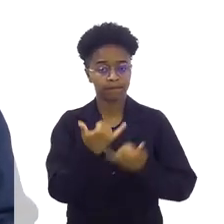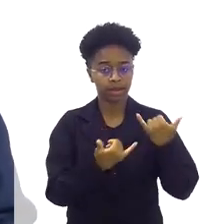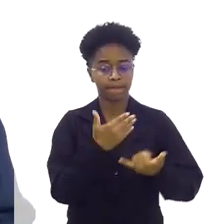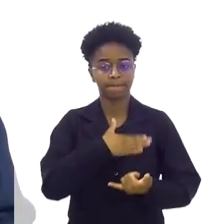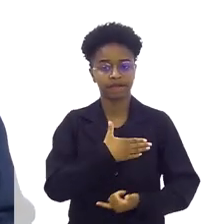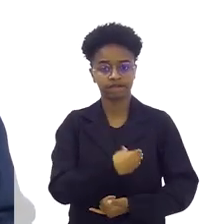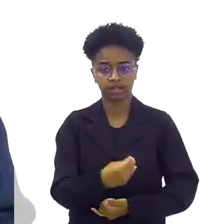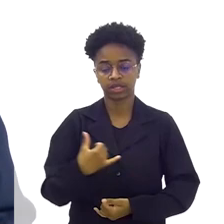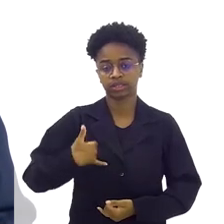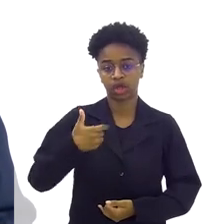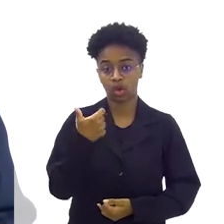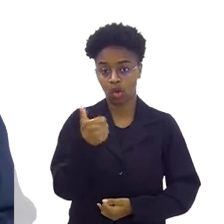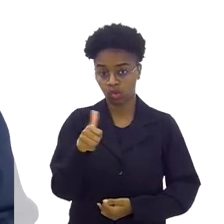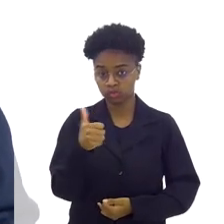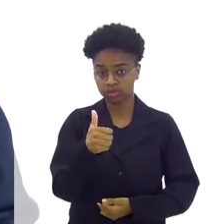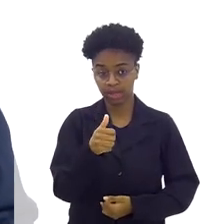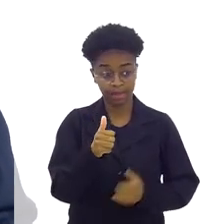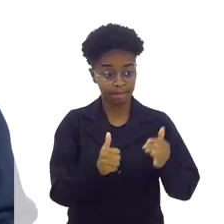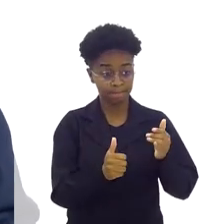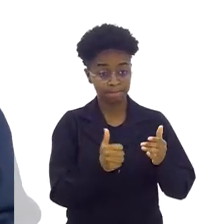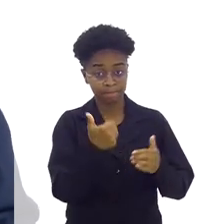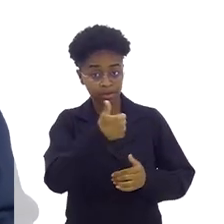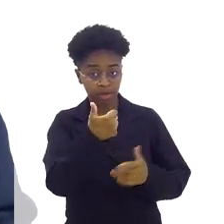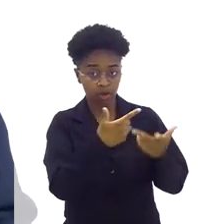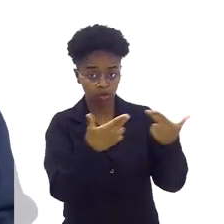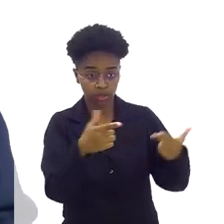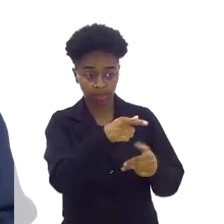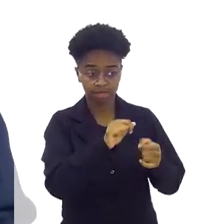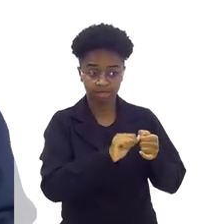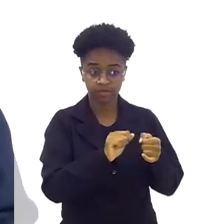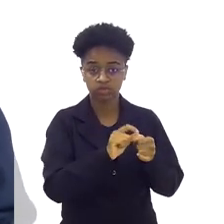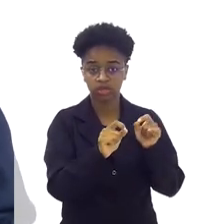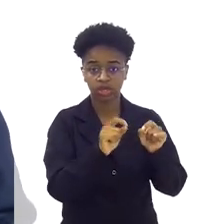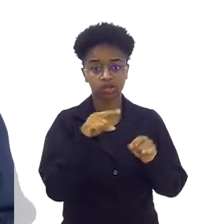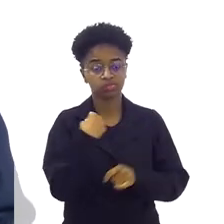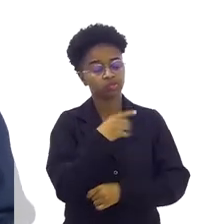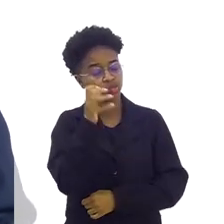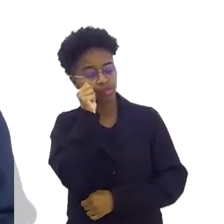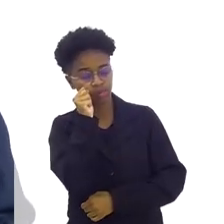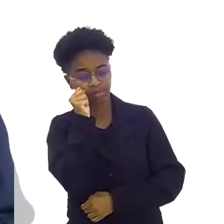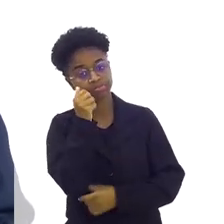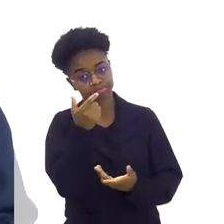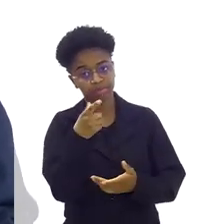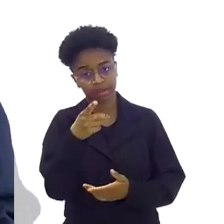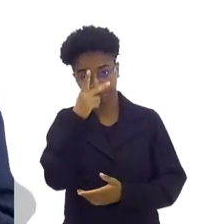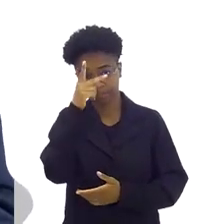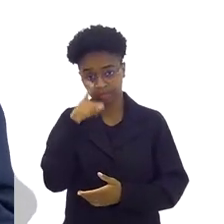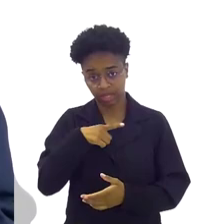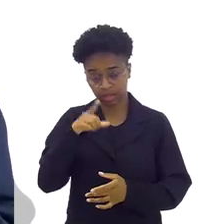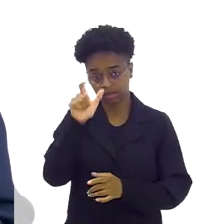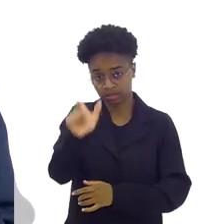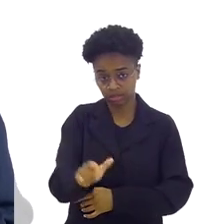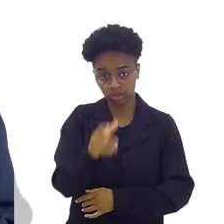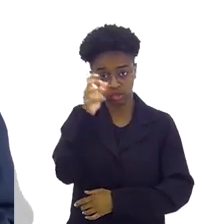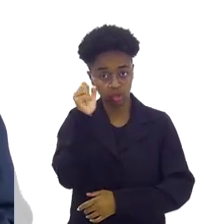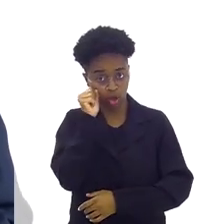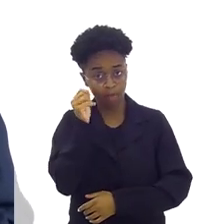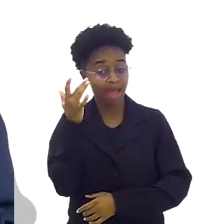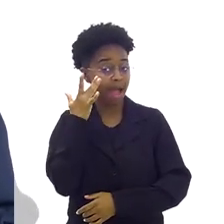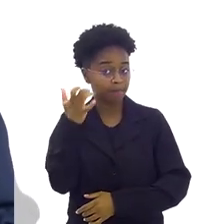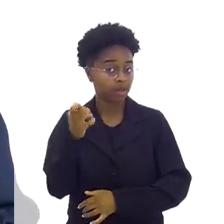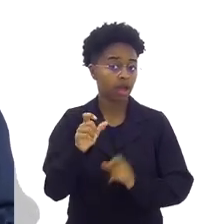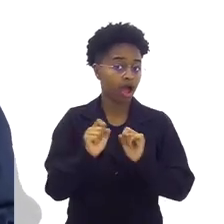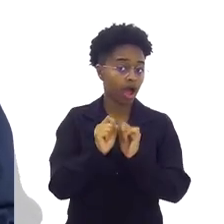Quando eu joguei com a minha filha de 11 anos, a primeira coisa que ela fez num dia lá foi assim, vamos dormir. Dorme, o personagem dorme, no dia